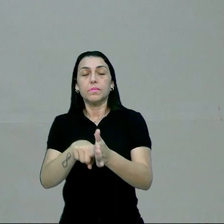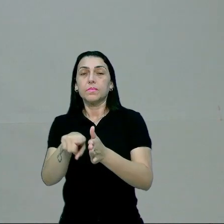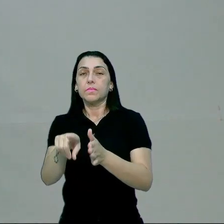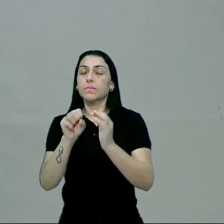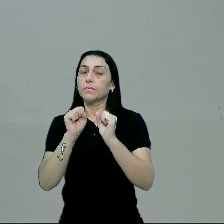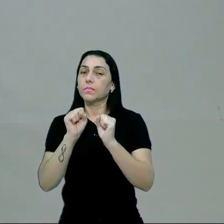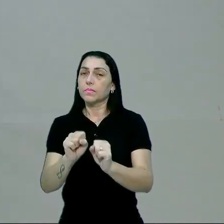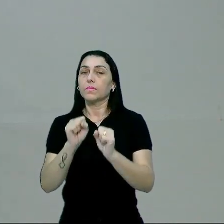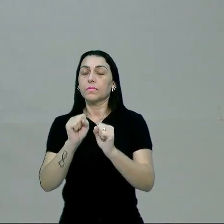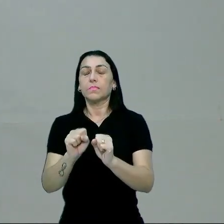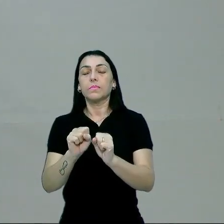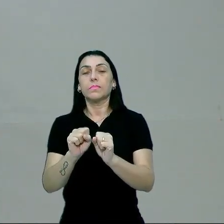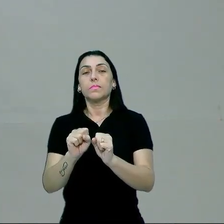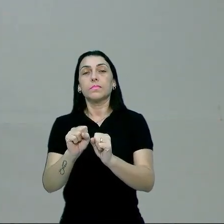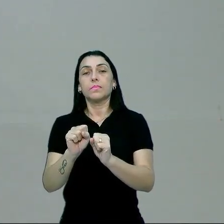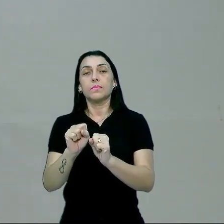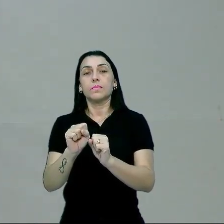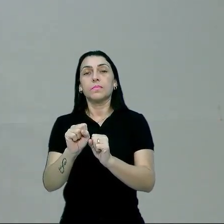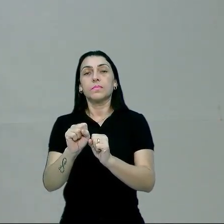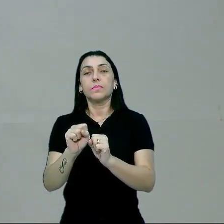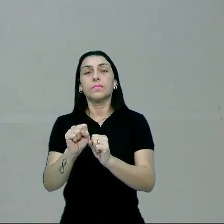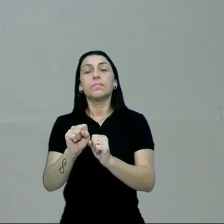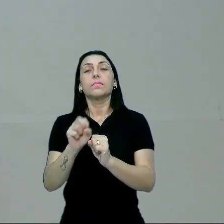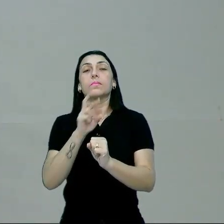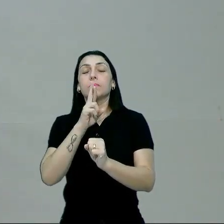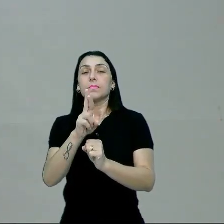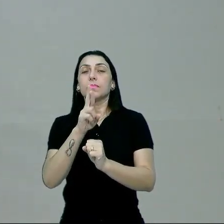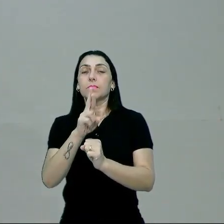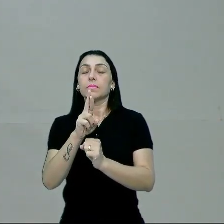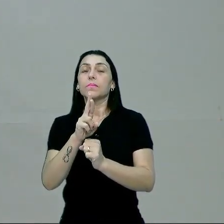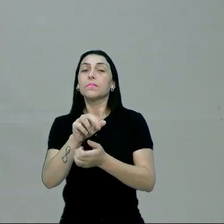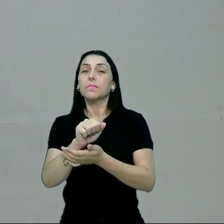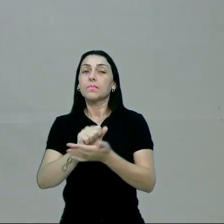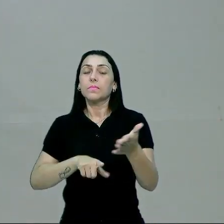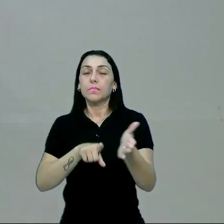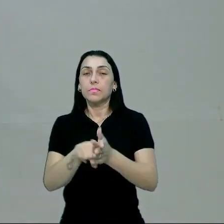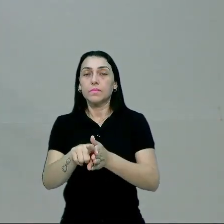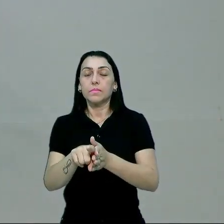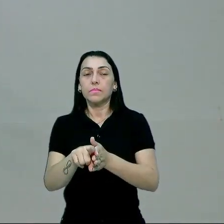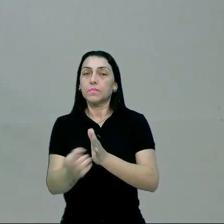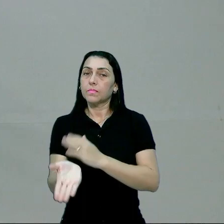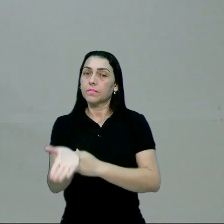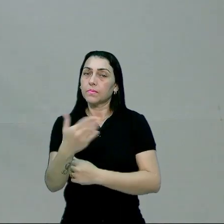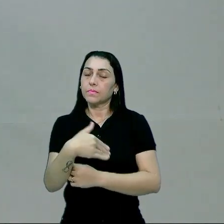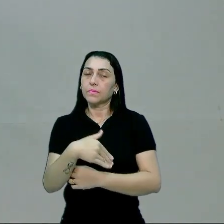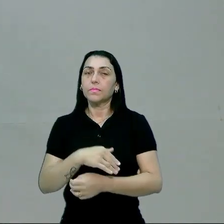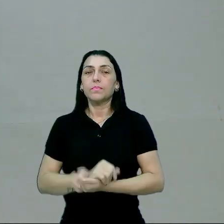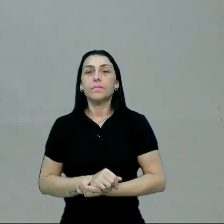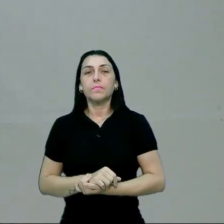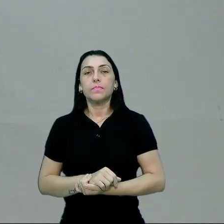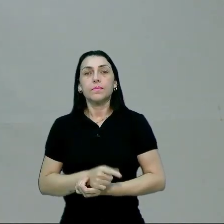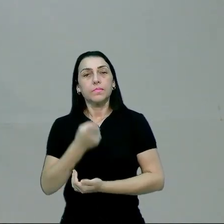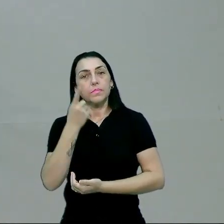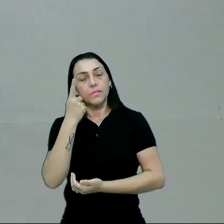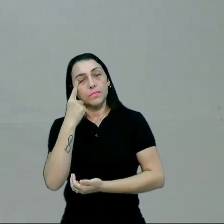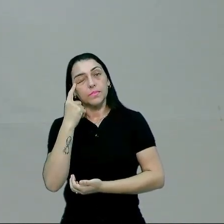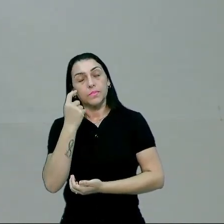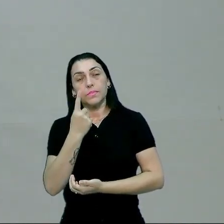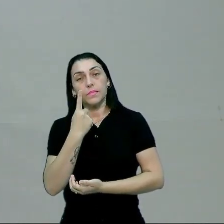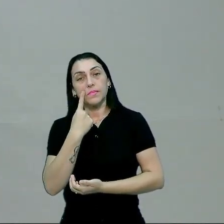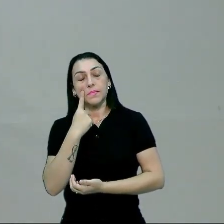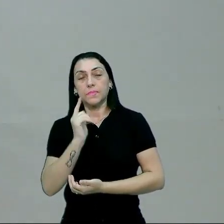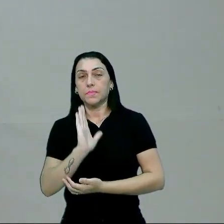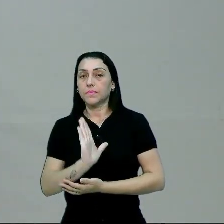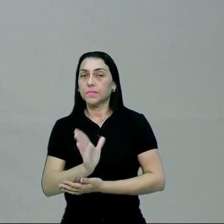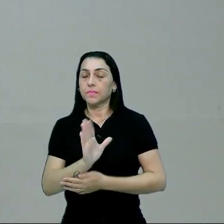pode estar trabalhando a resolutividade dessas questões. Então vamos lá? Olha só. Eu